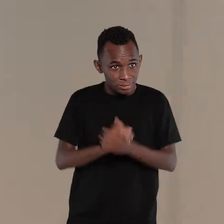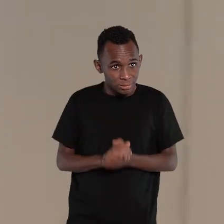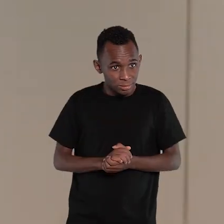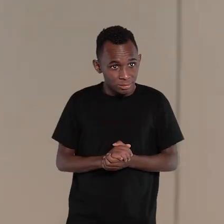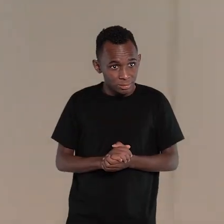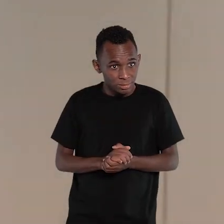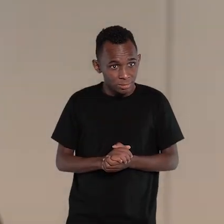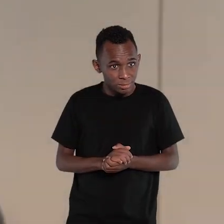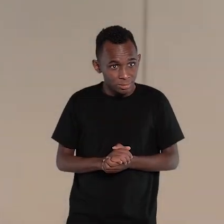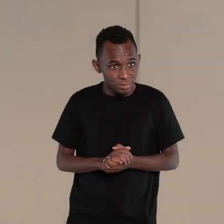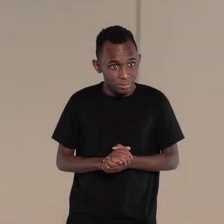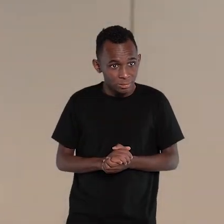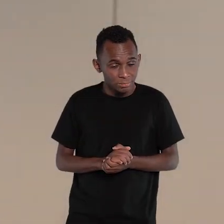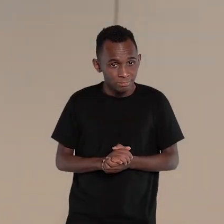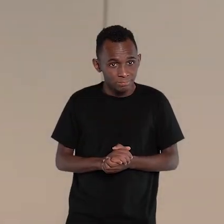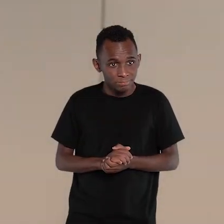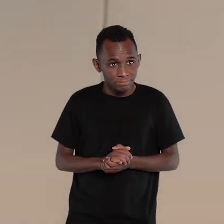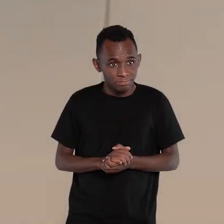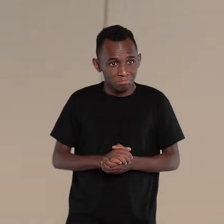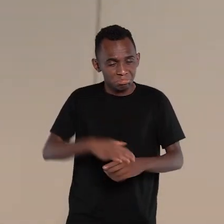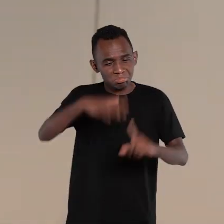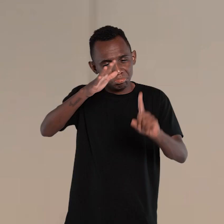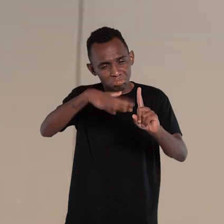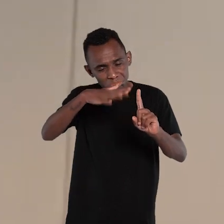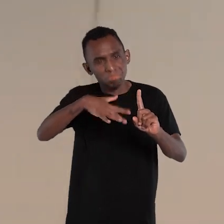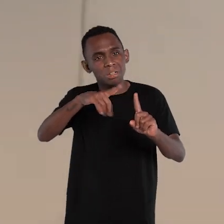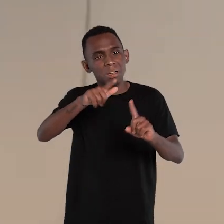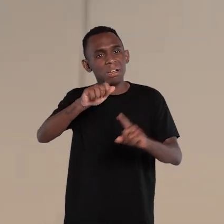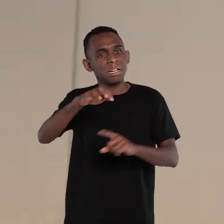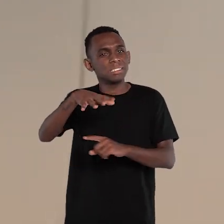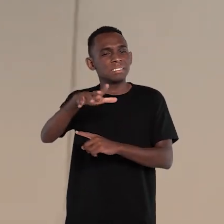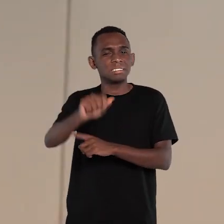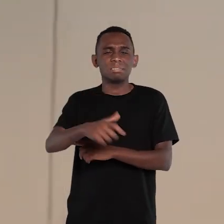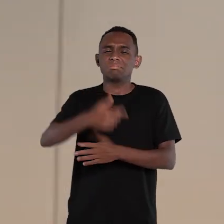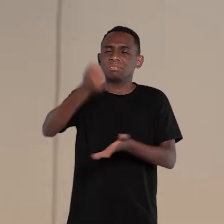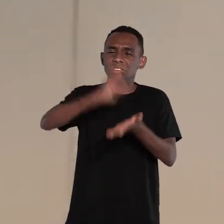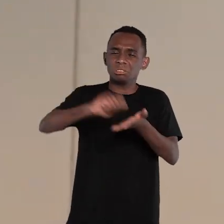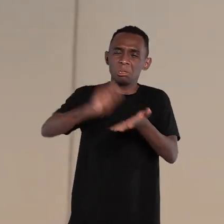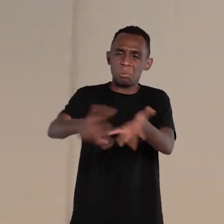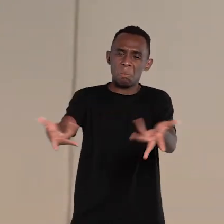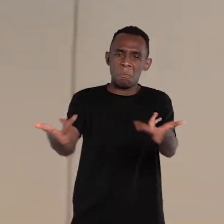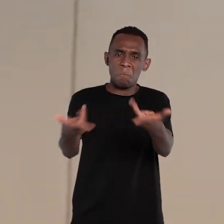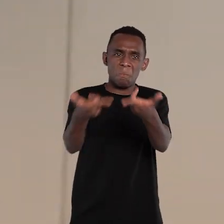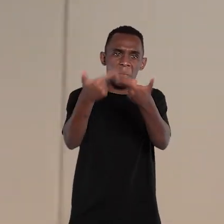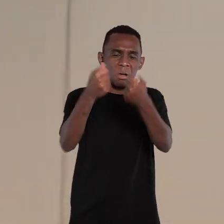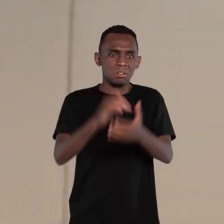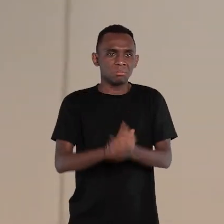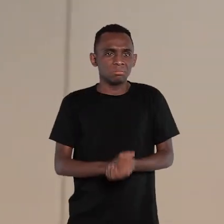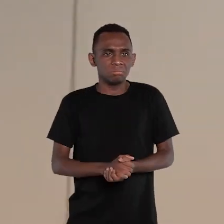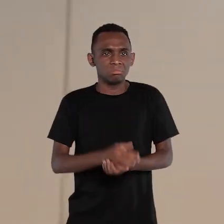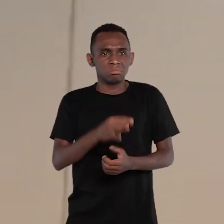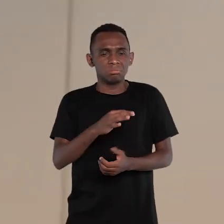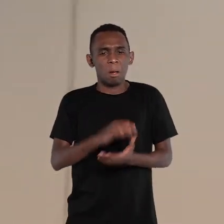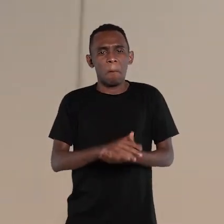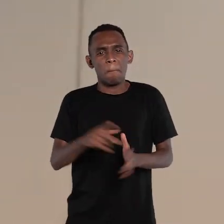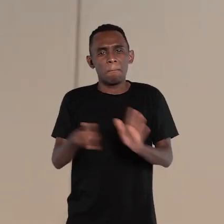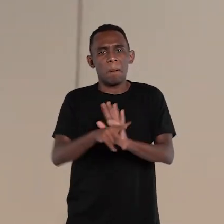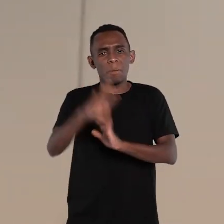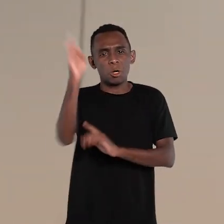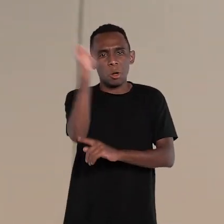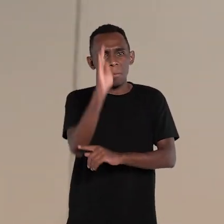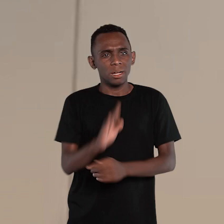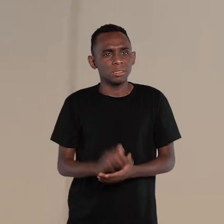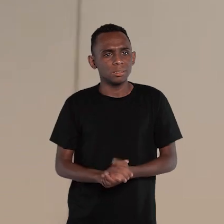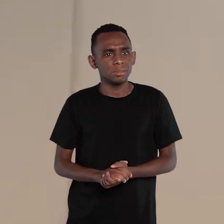ele? O saudoso Garcia Rosa, esse grande escritor policial